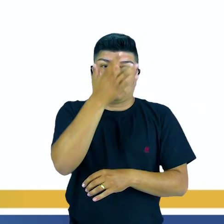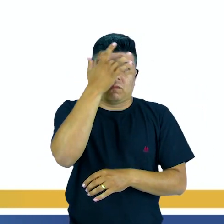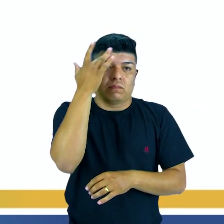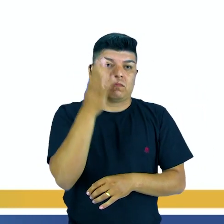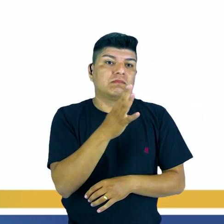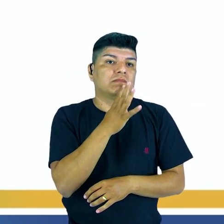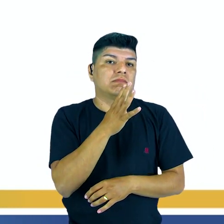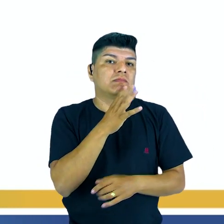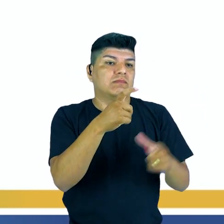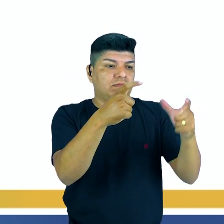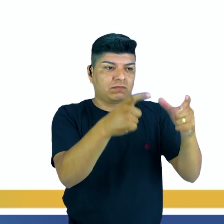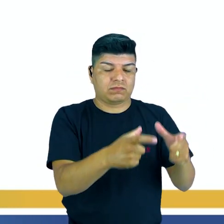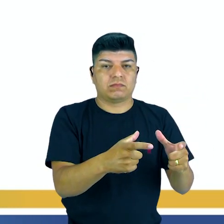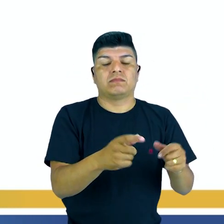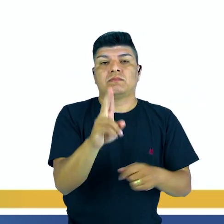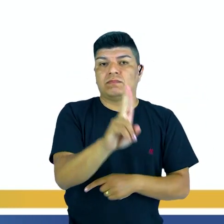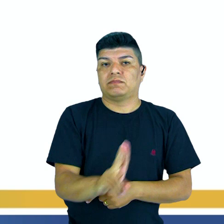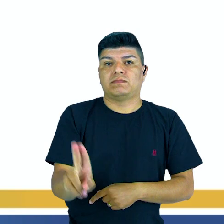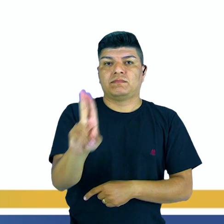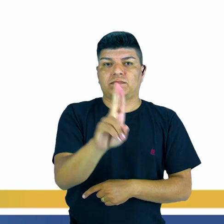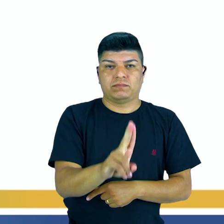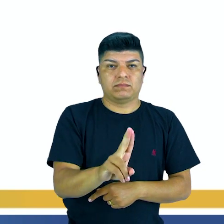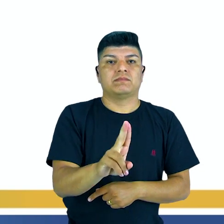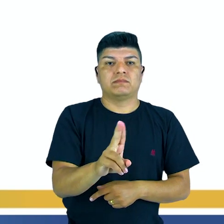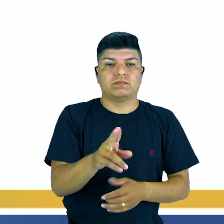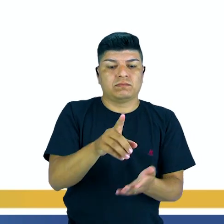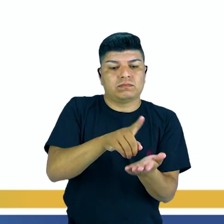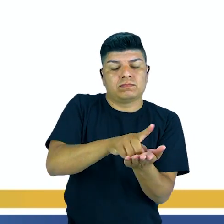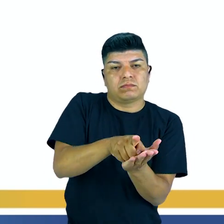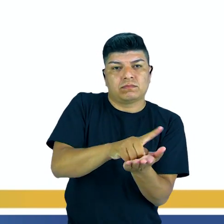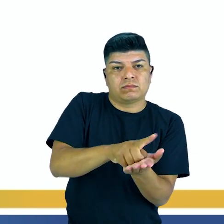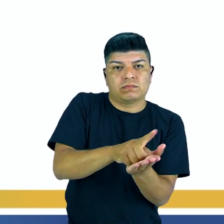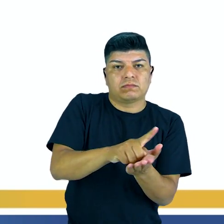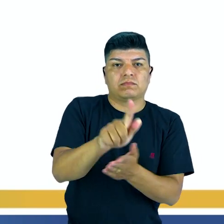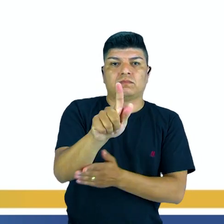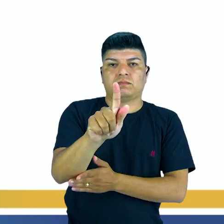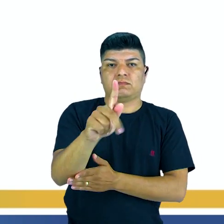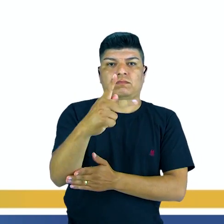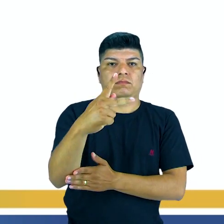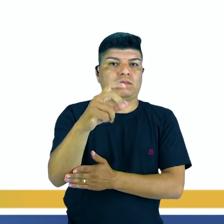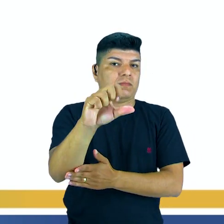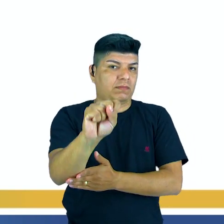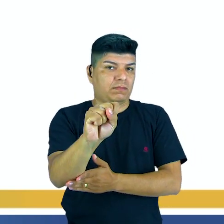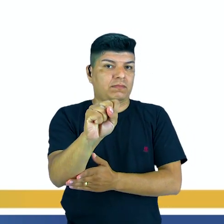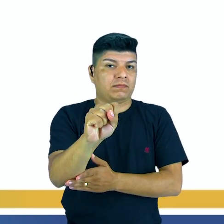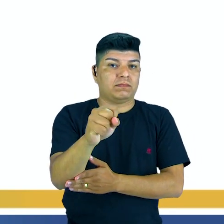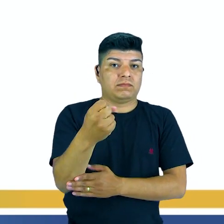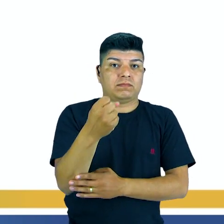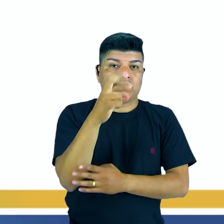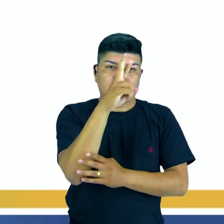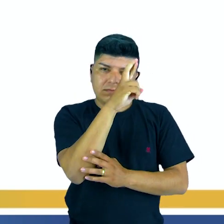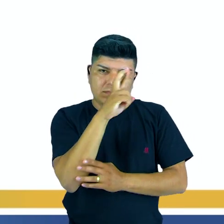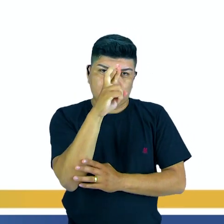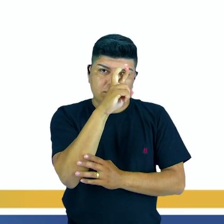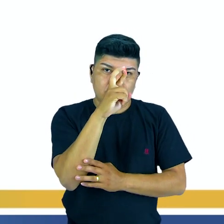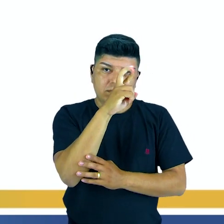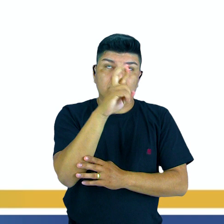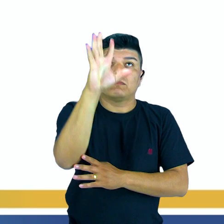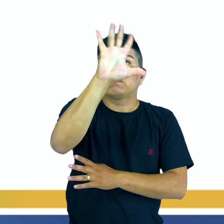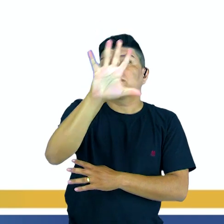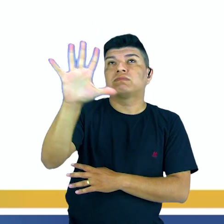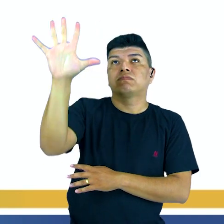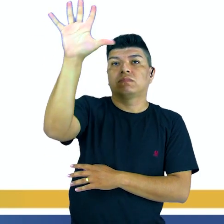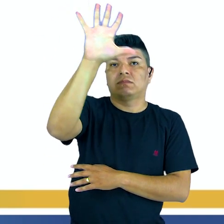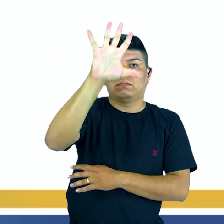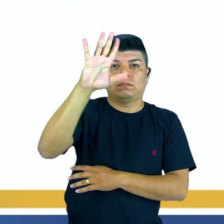conhece o lugar, utilizando instrumentos como bússola e GPS, tá? E observando o movimento e a posição dos astros celestes. Isso